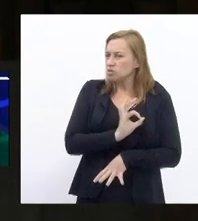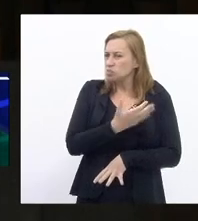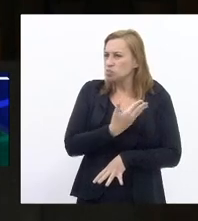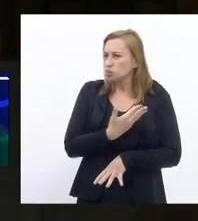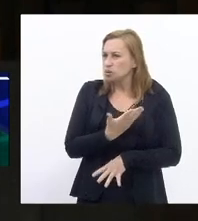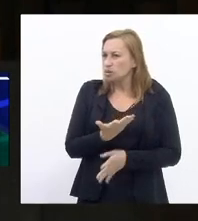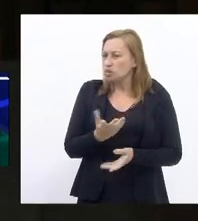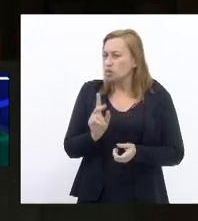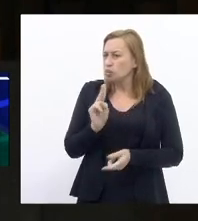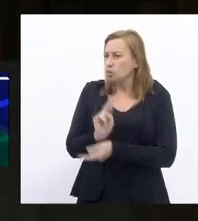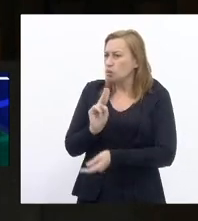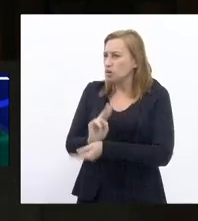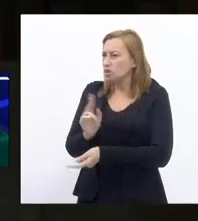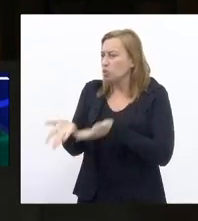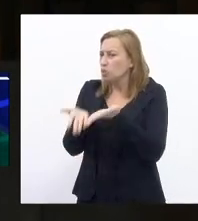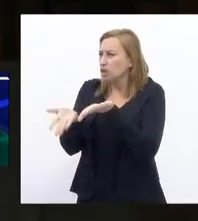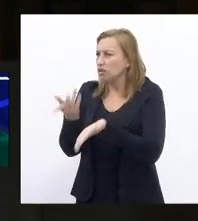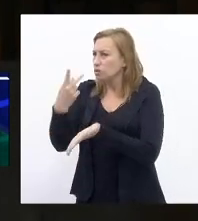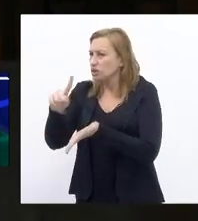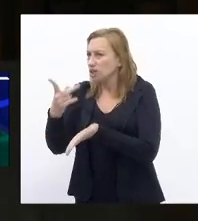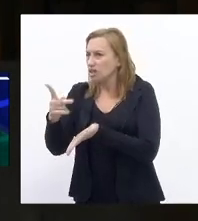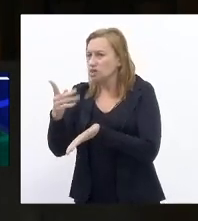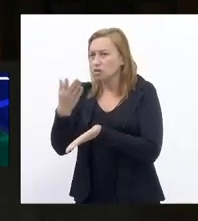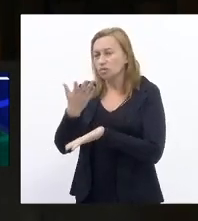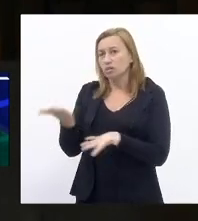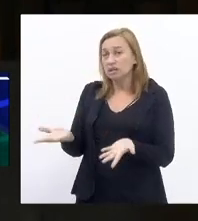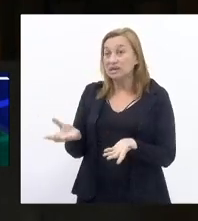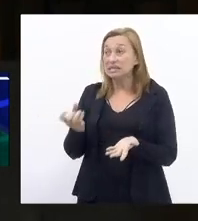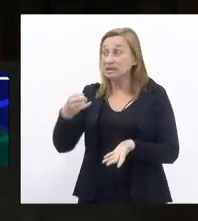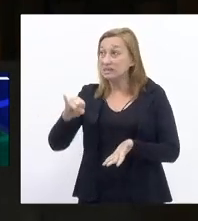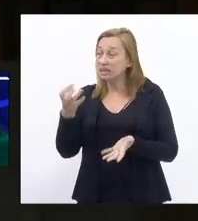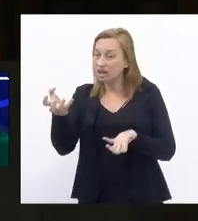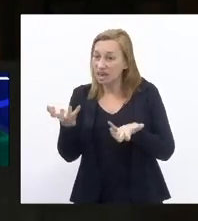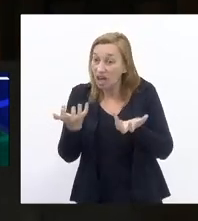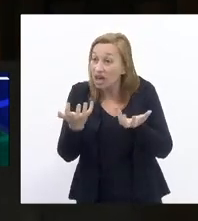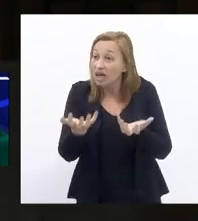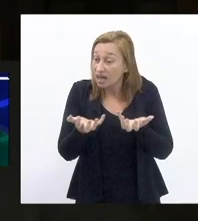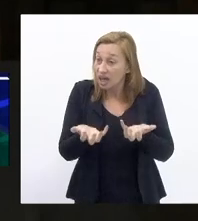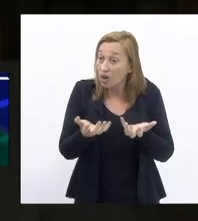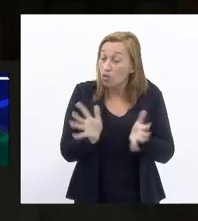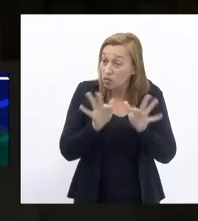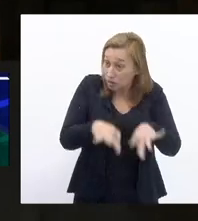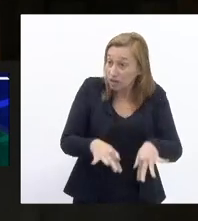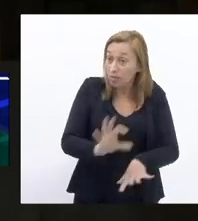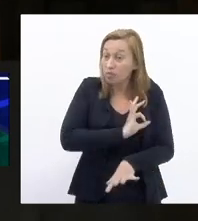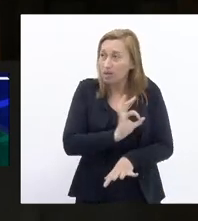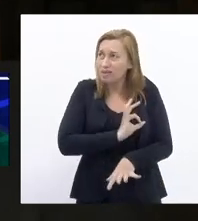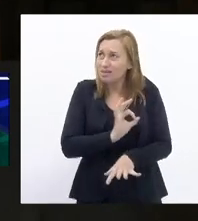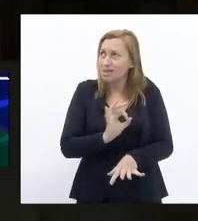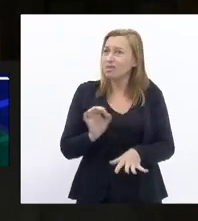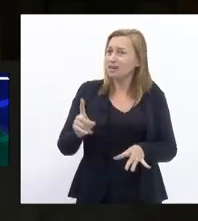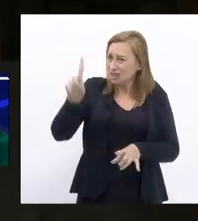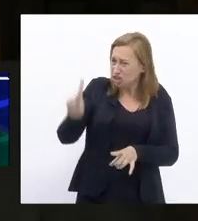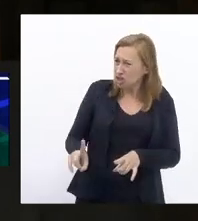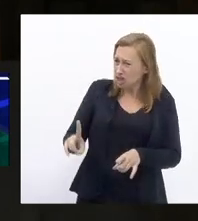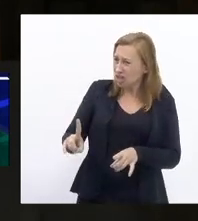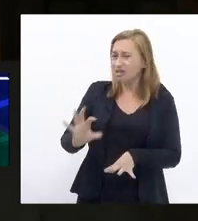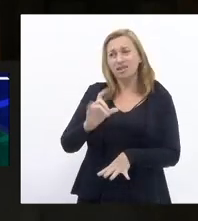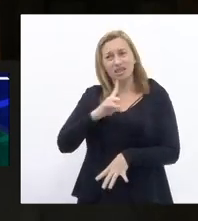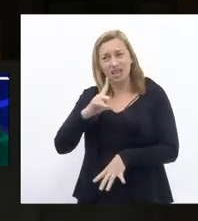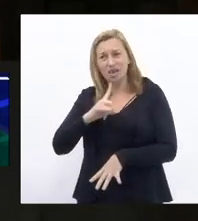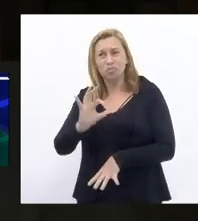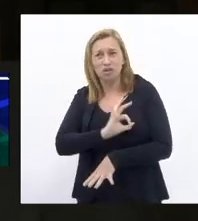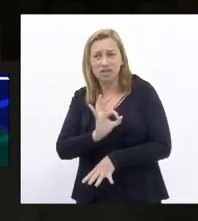É simples assim. E já que ele defende o fim da polícia, ele não tem que ter o direito de ter policiais para andar com